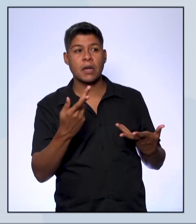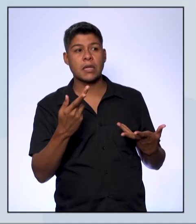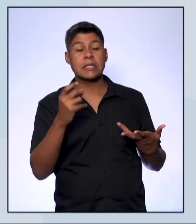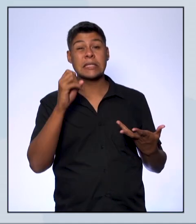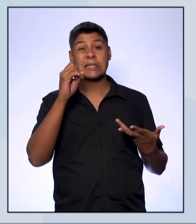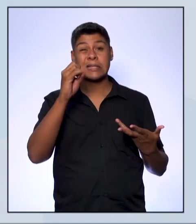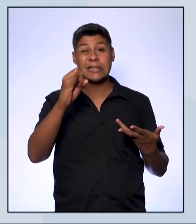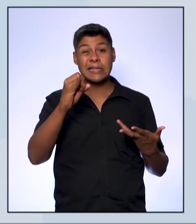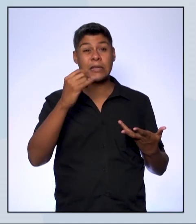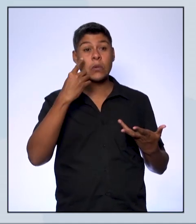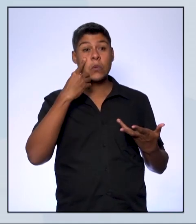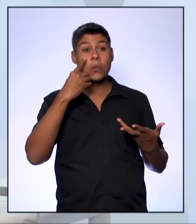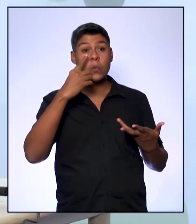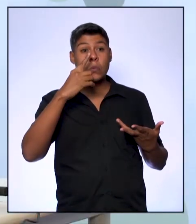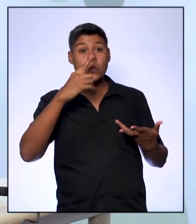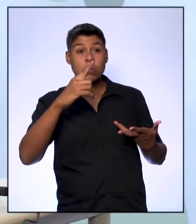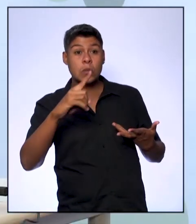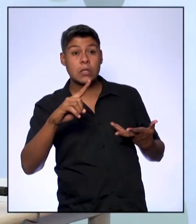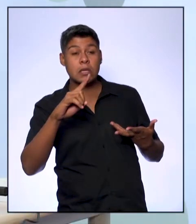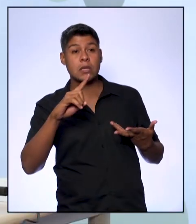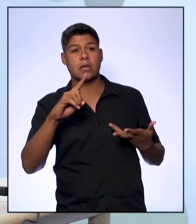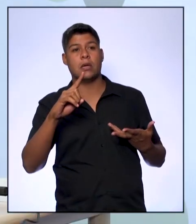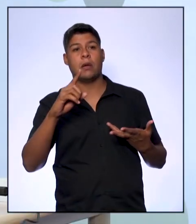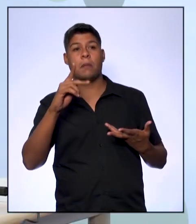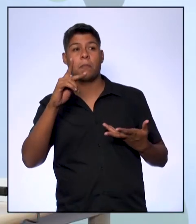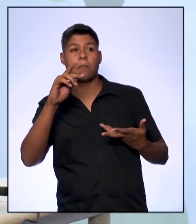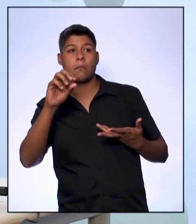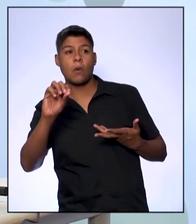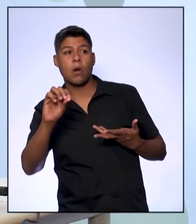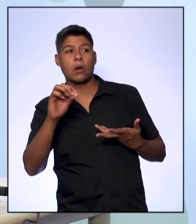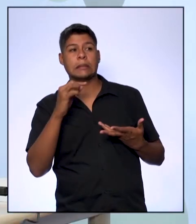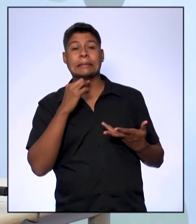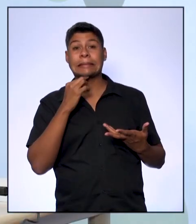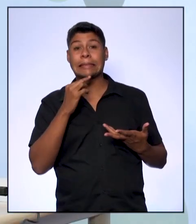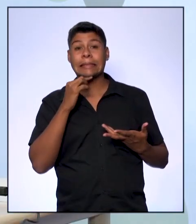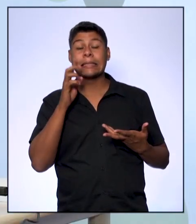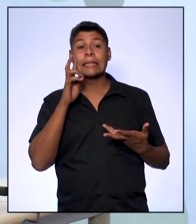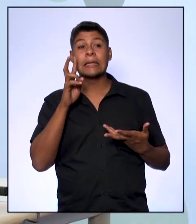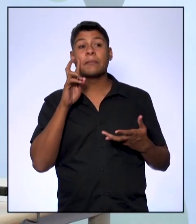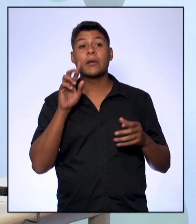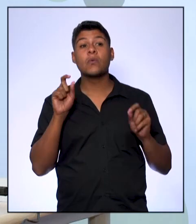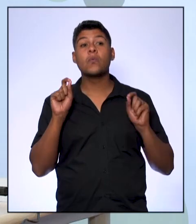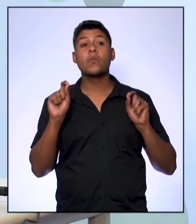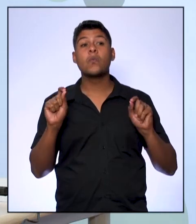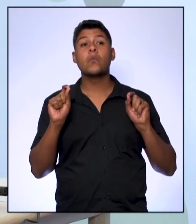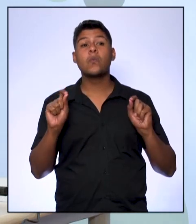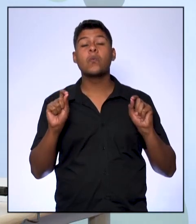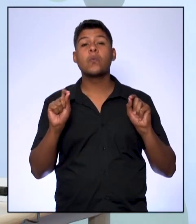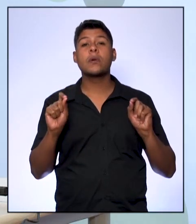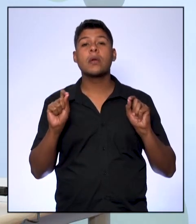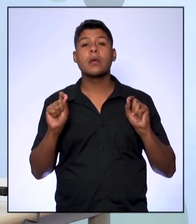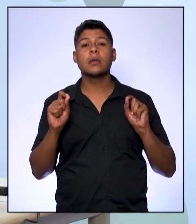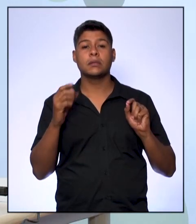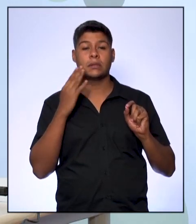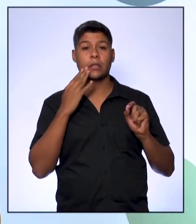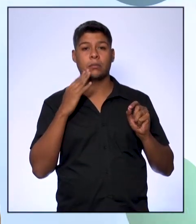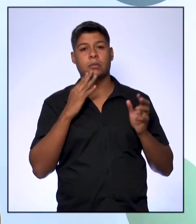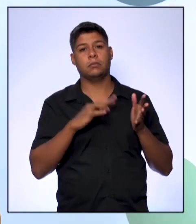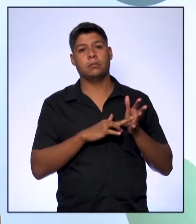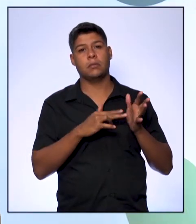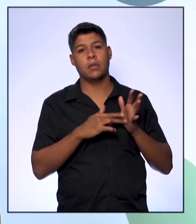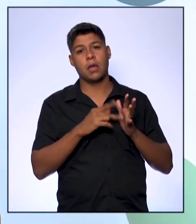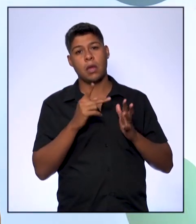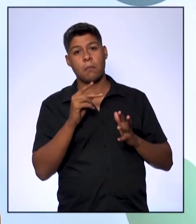esse um dia de ser pó cinza e nada o quê que lembra pessoal e o pó virar pó